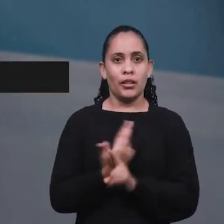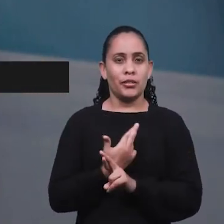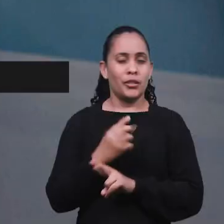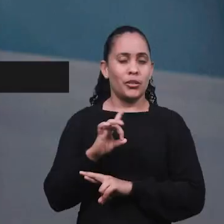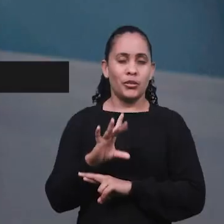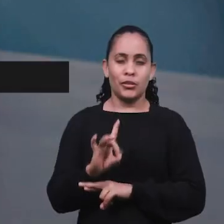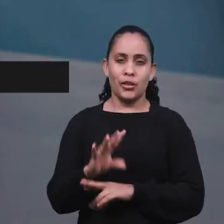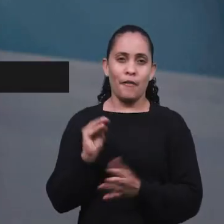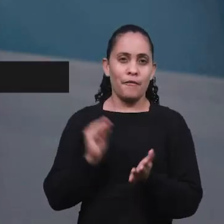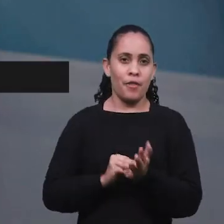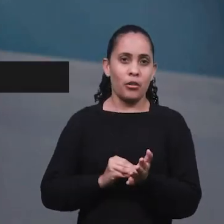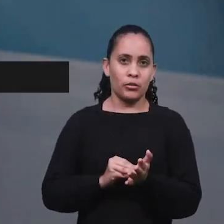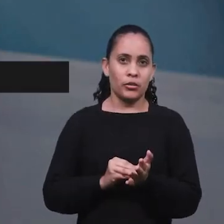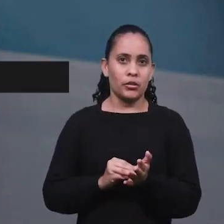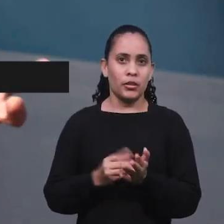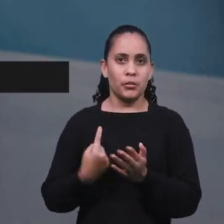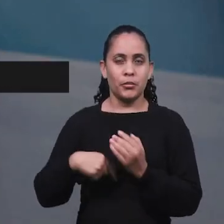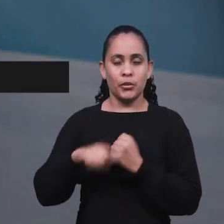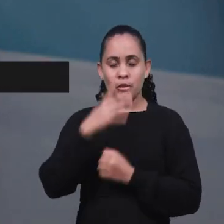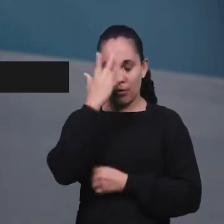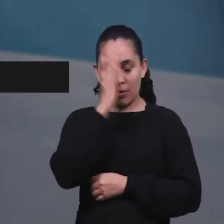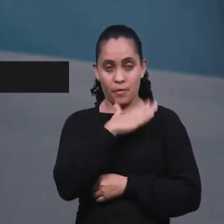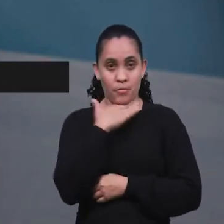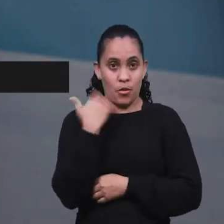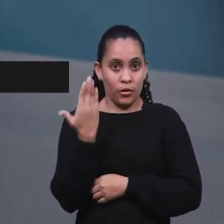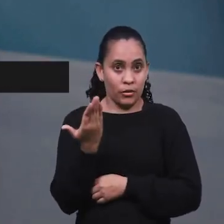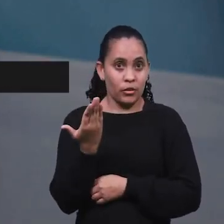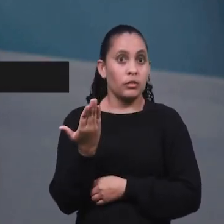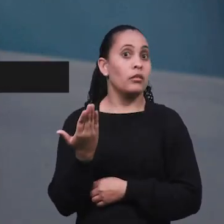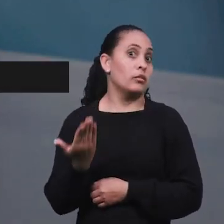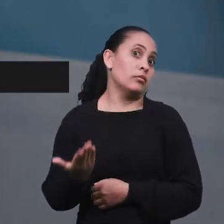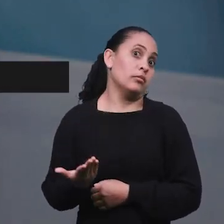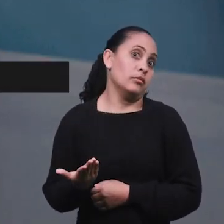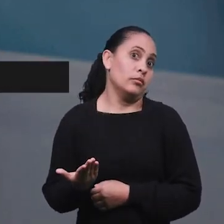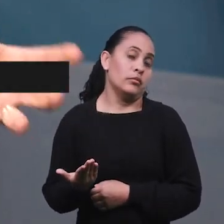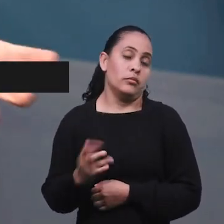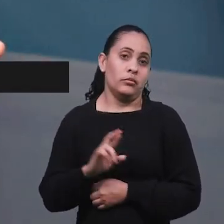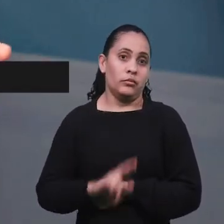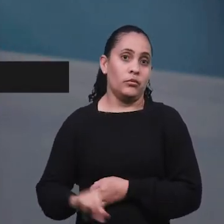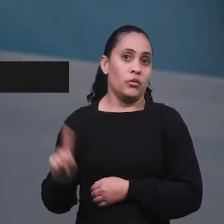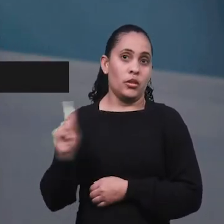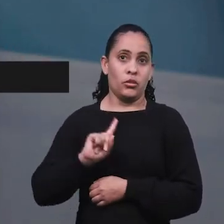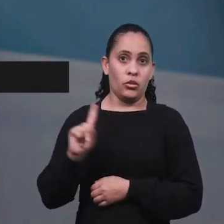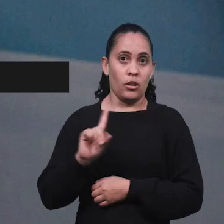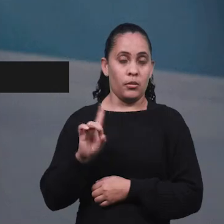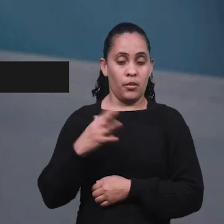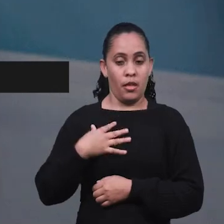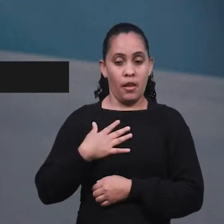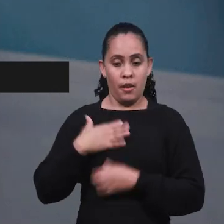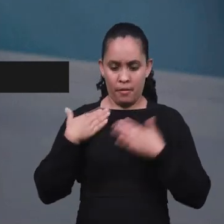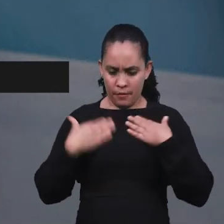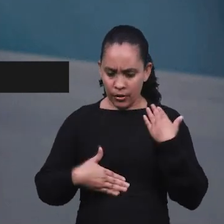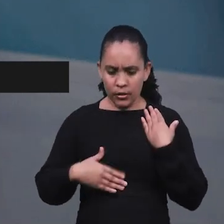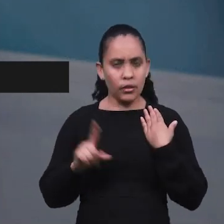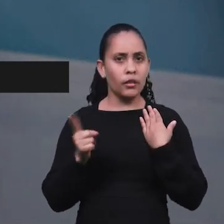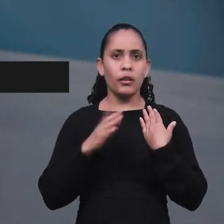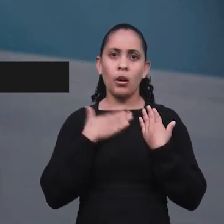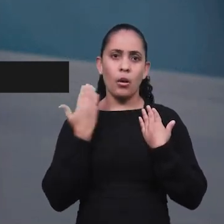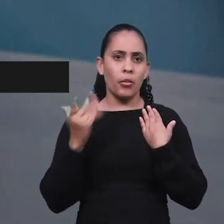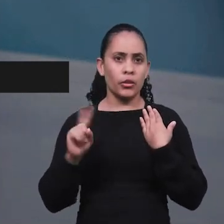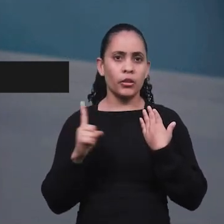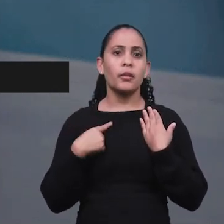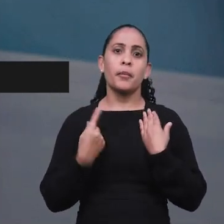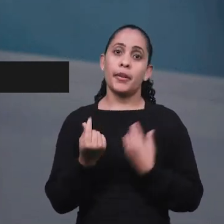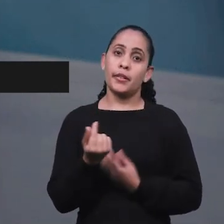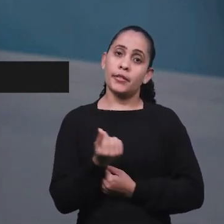com a ausência, né? A gente não gosta muito de falar em morte, que as pessoas, né? A ausência. E a ausência pode não ser só física. Por exemplo, tem a